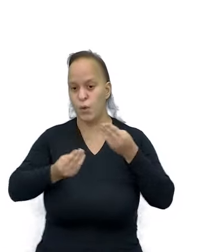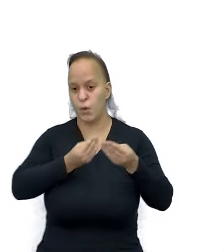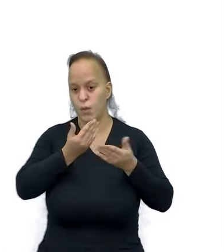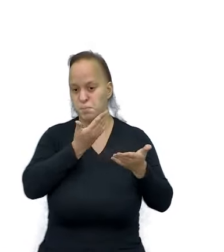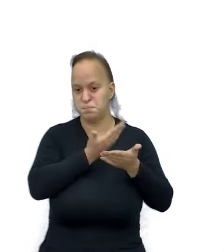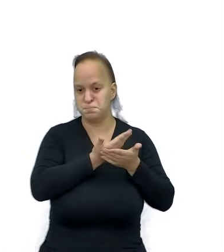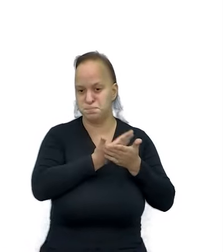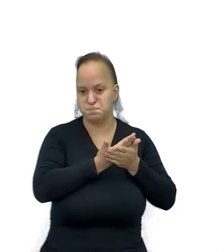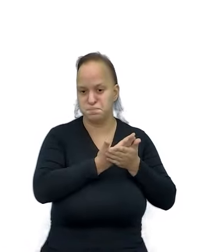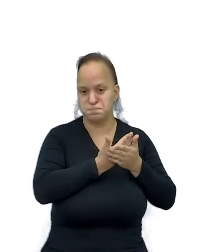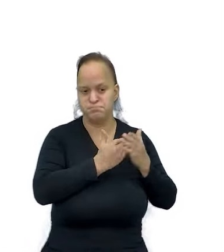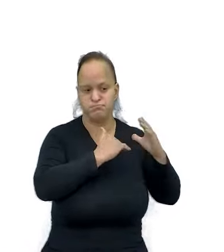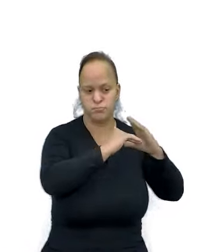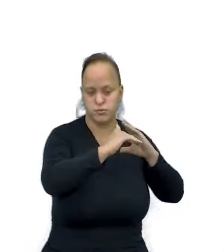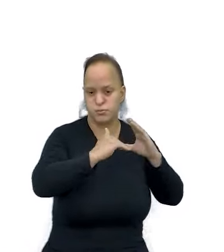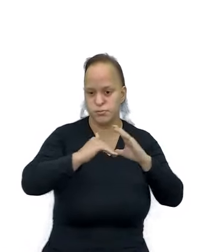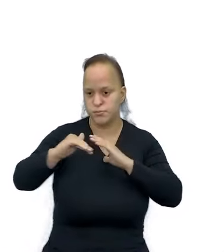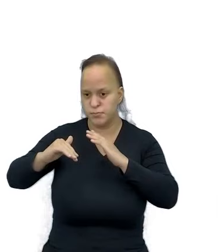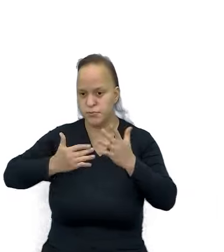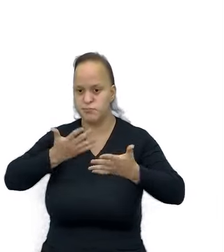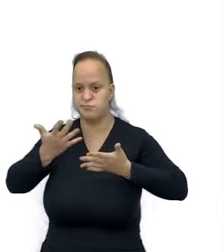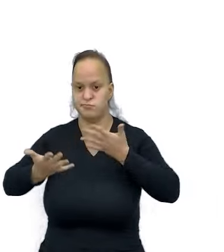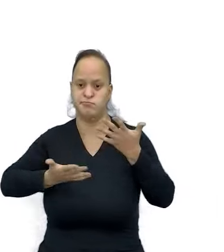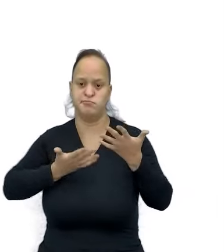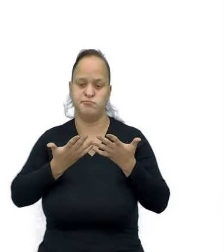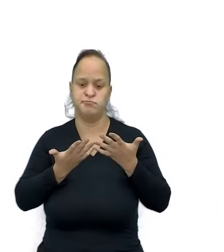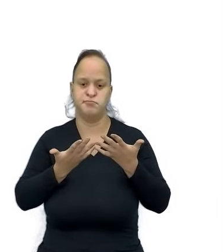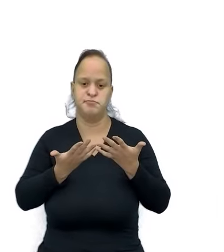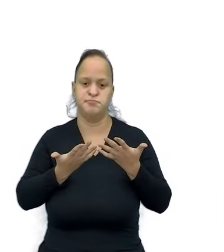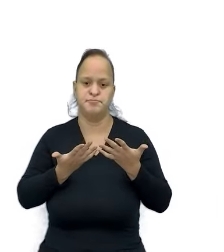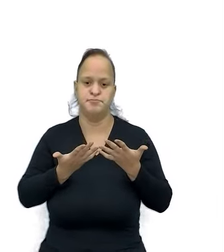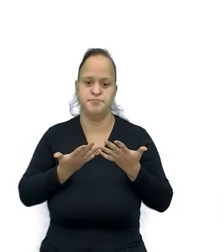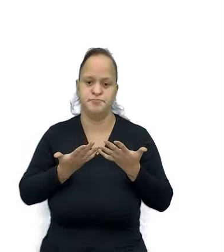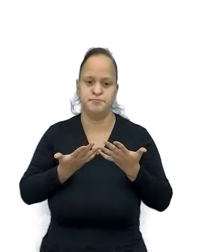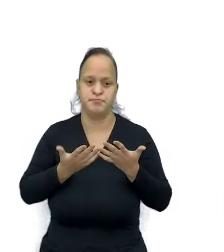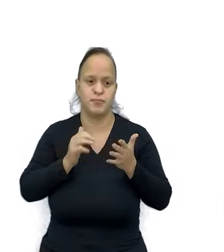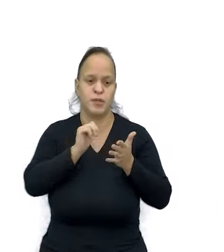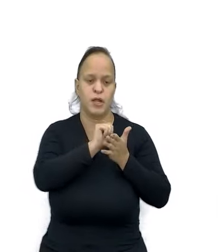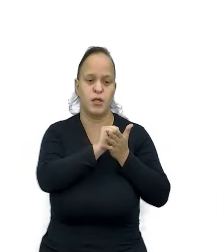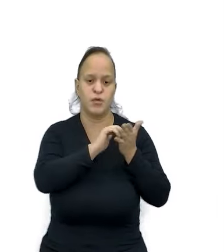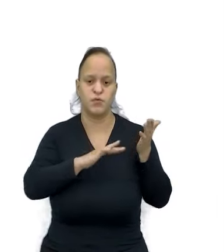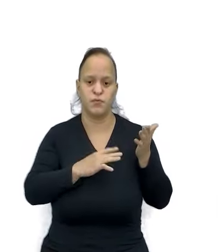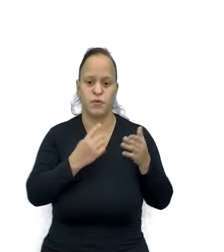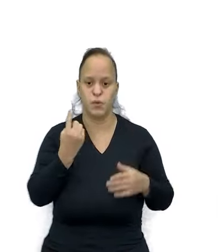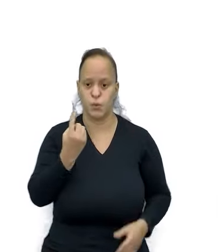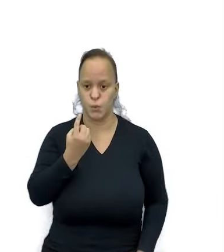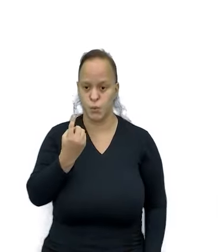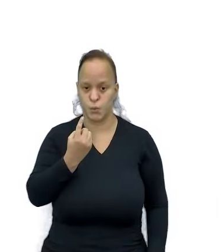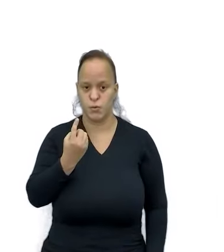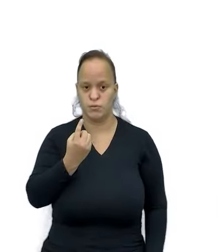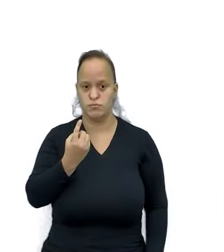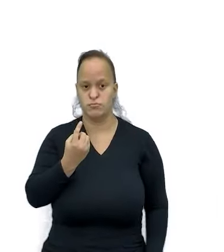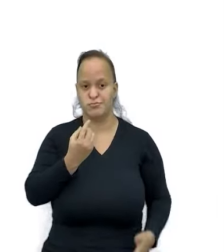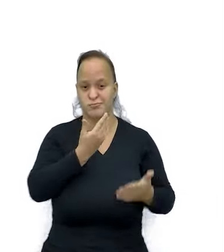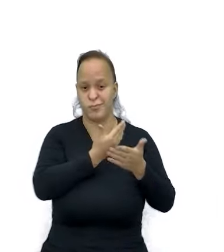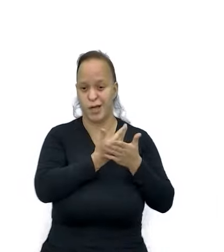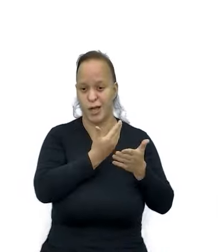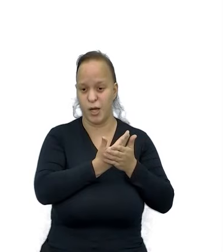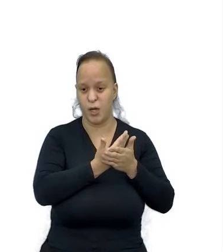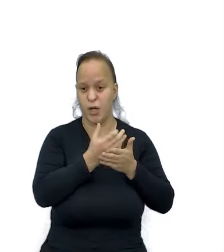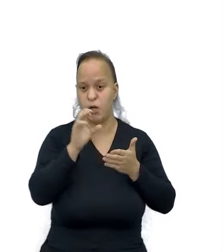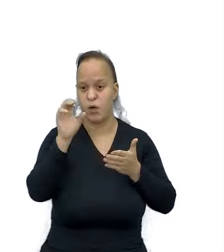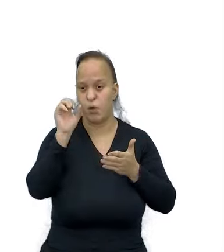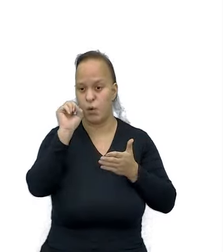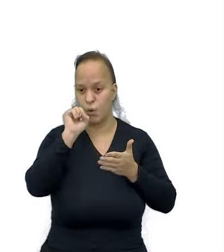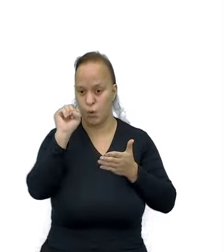Na proposição das aulas aqui, presentes na nossa sequência de atividades 1. Então, a gente tem um conjunto de 8 aulas, e a gente vai observar